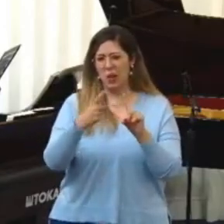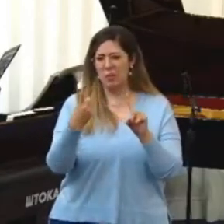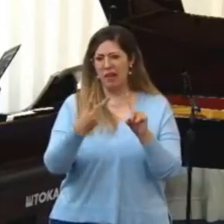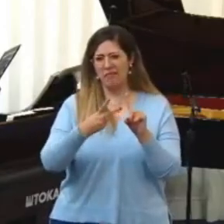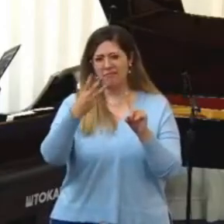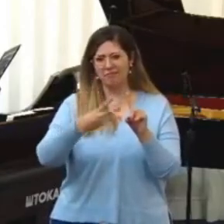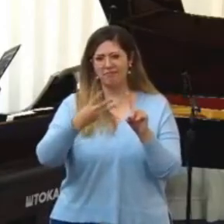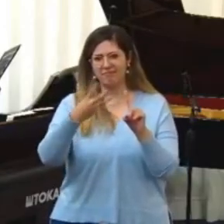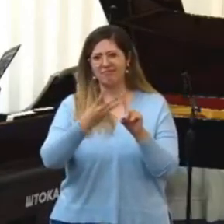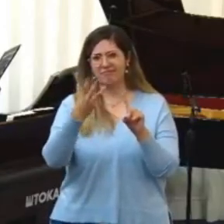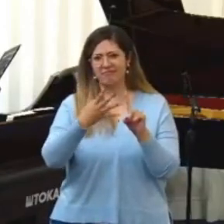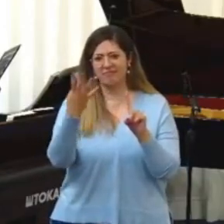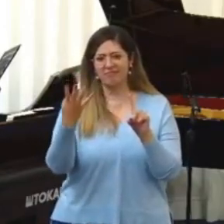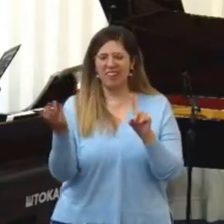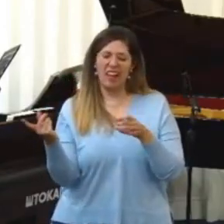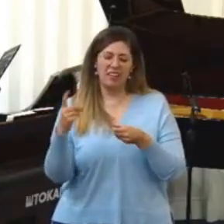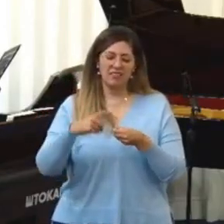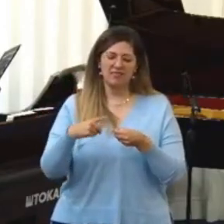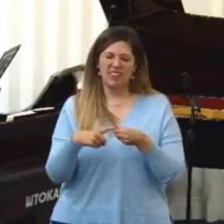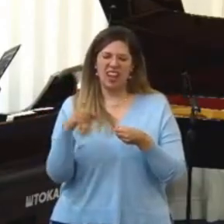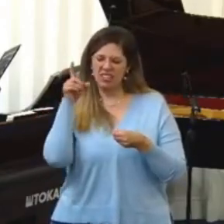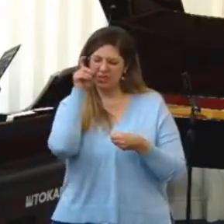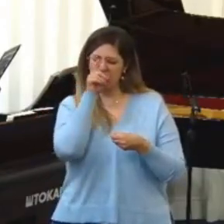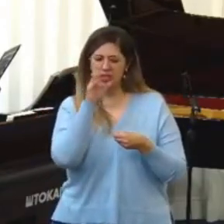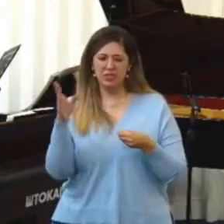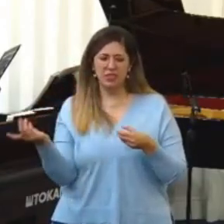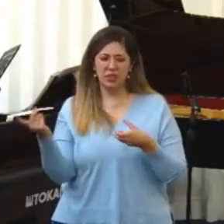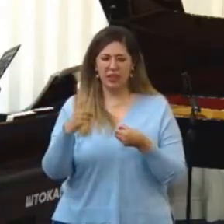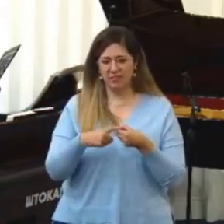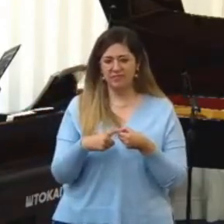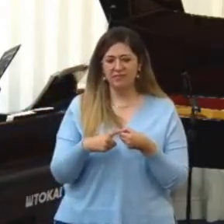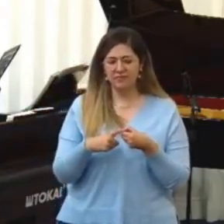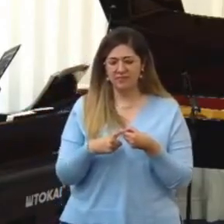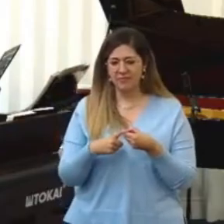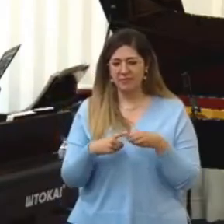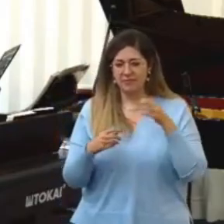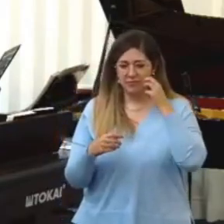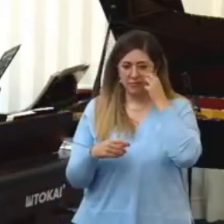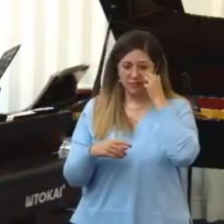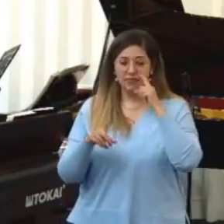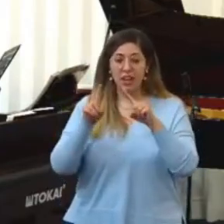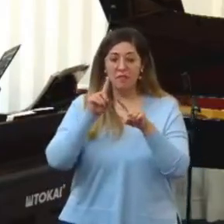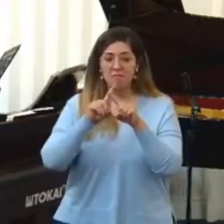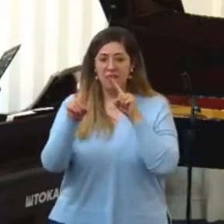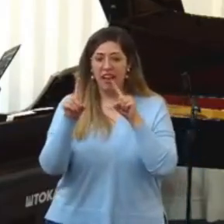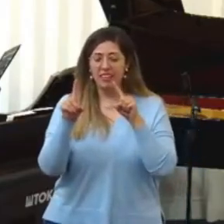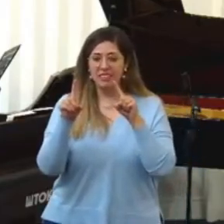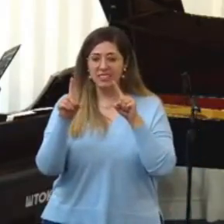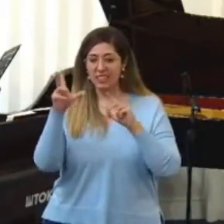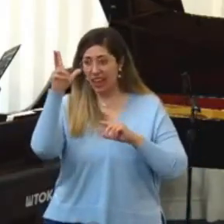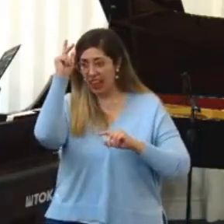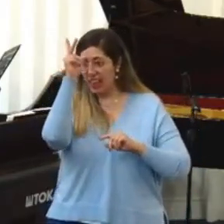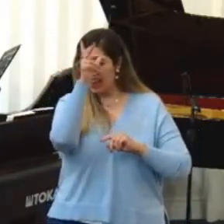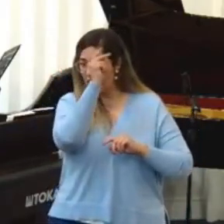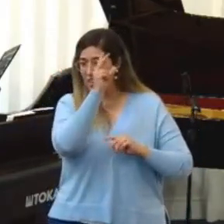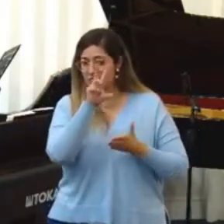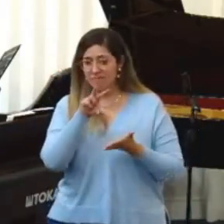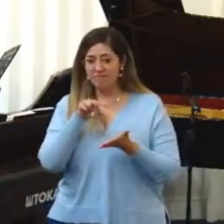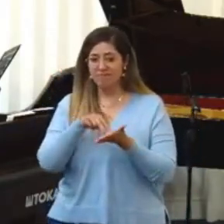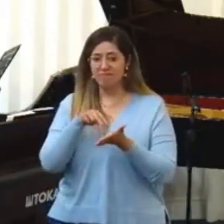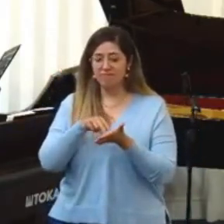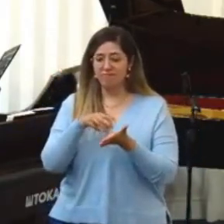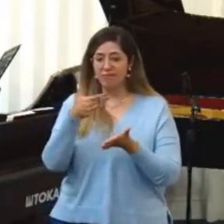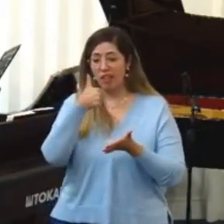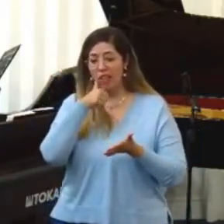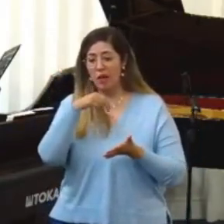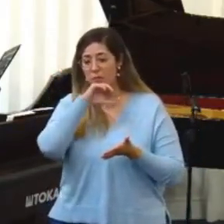10 meses, quando se lembram ou quando estão em dificuldade. Eles não vão ser esses adolescentes. Eles não vão ser aqueles adolescentes que o pai ou a mãe, ao